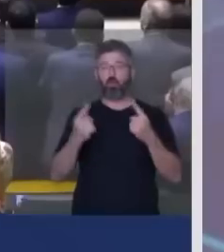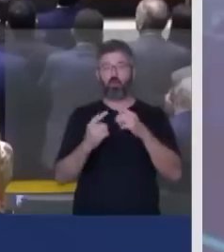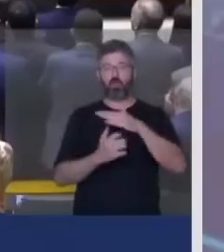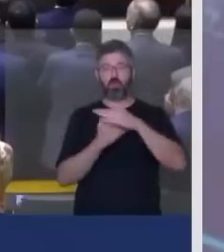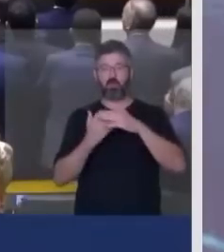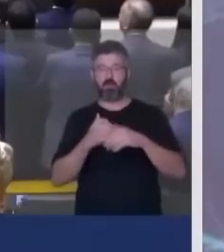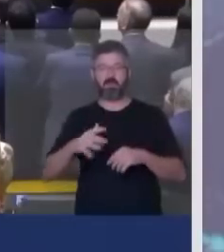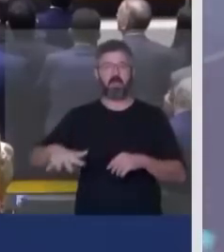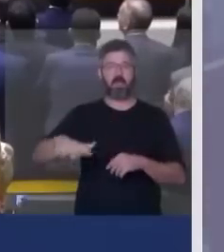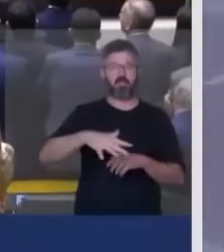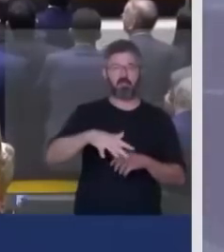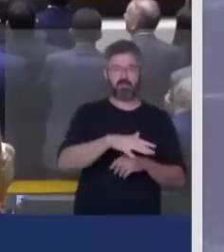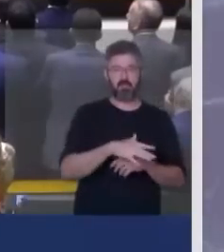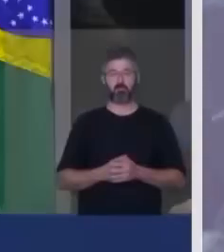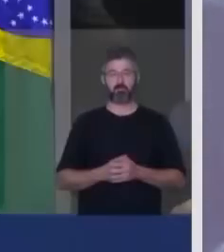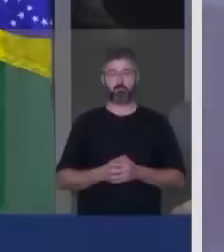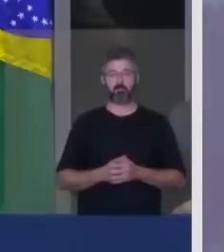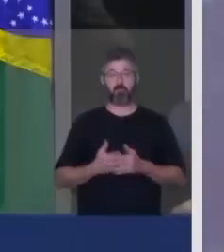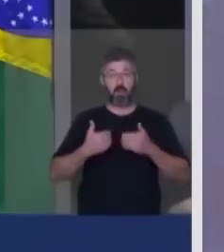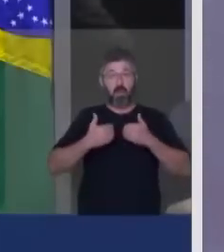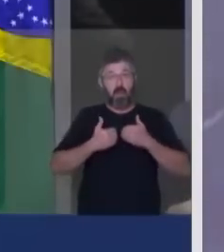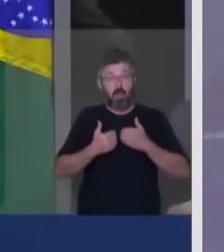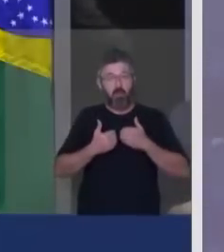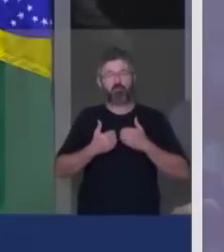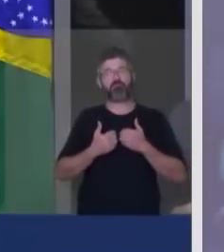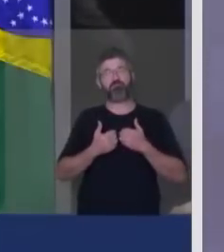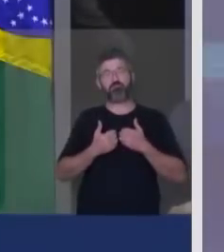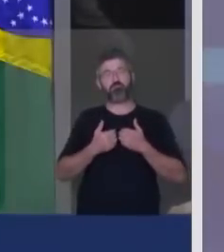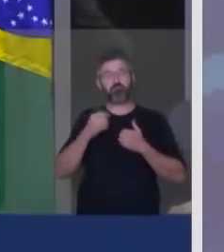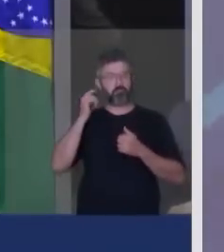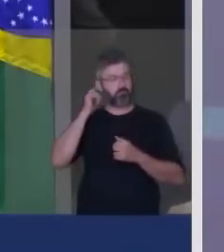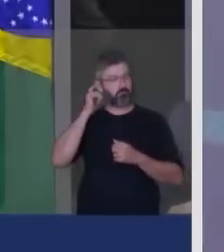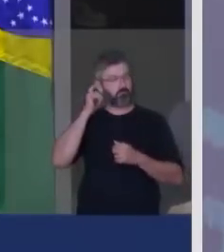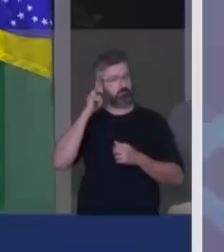o 22º do mundo em incentivo, em